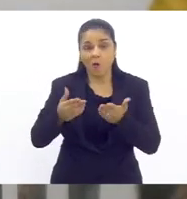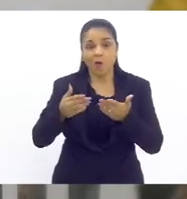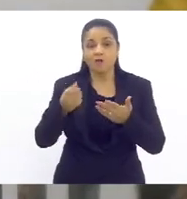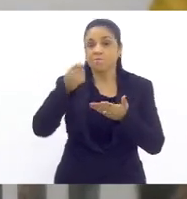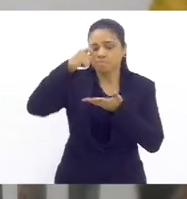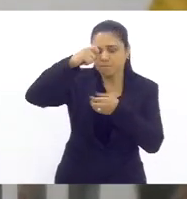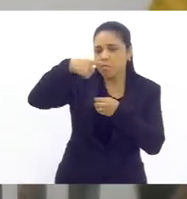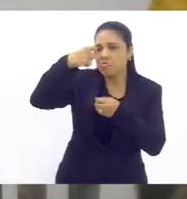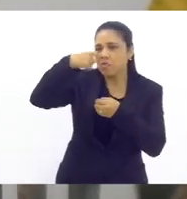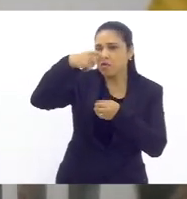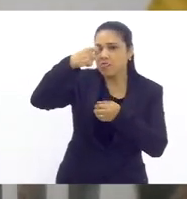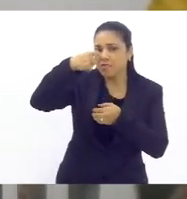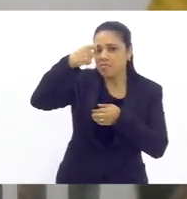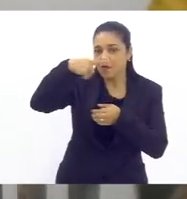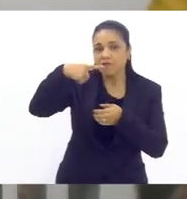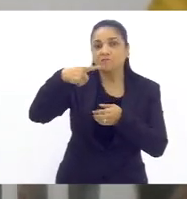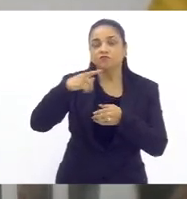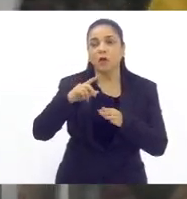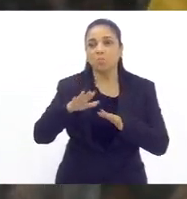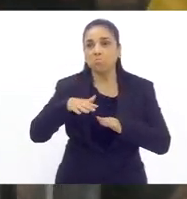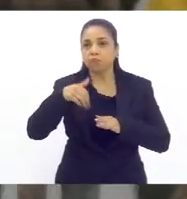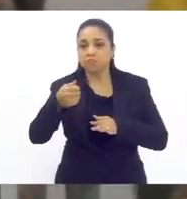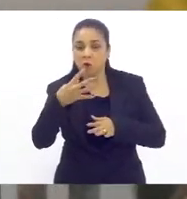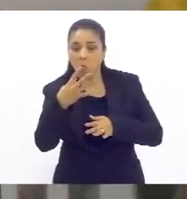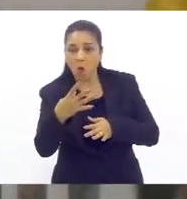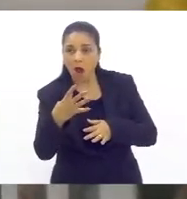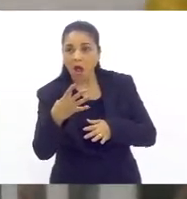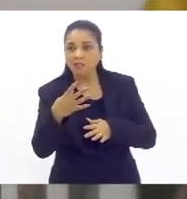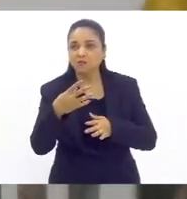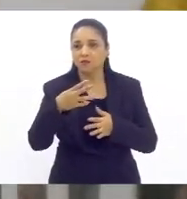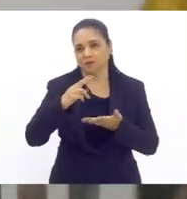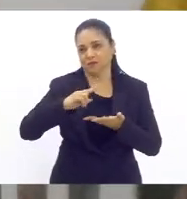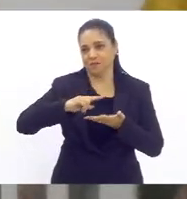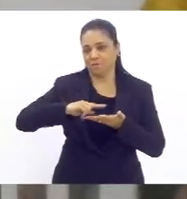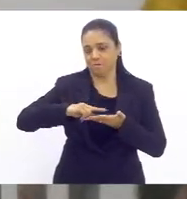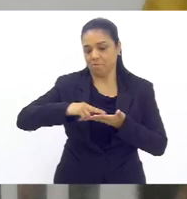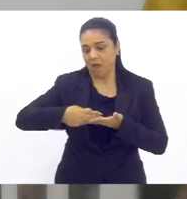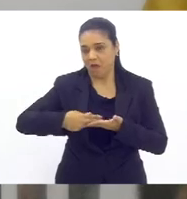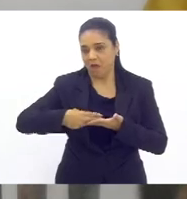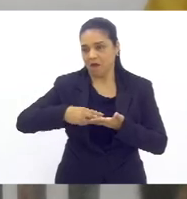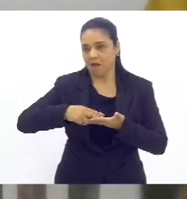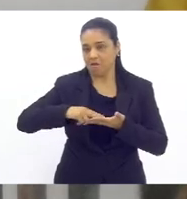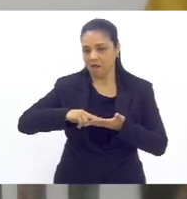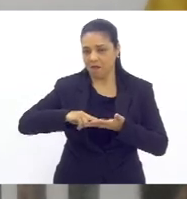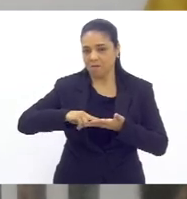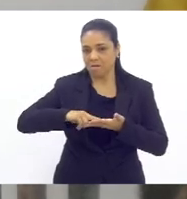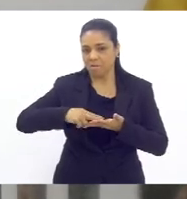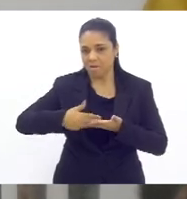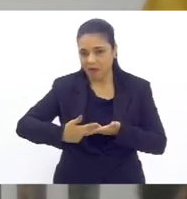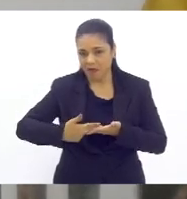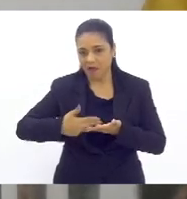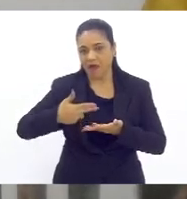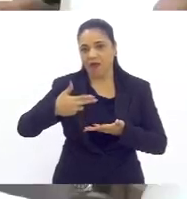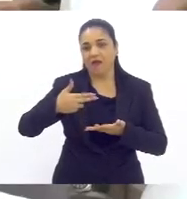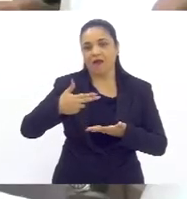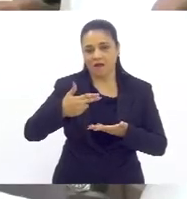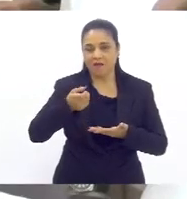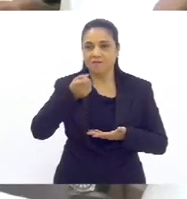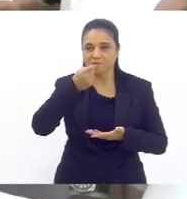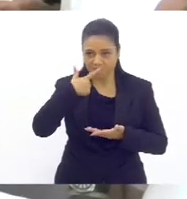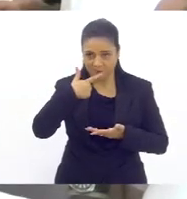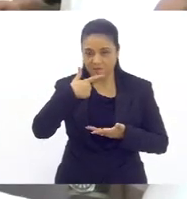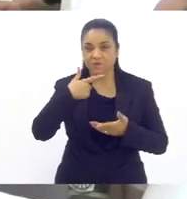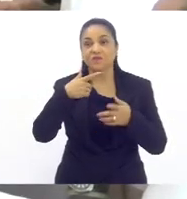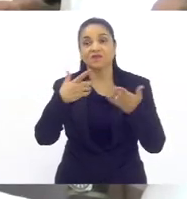deputados mais conservadores Luciana conversaram com as famílias na hora que foi a votação para derrubada do